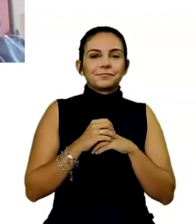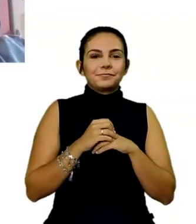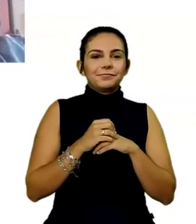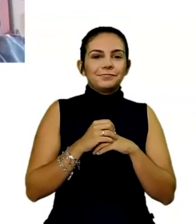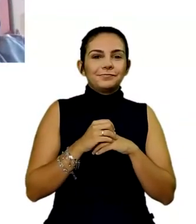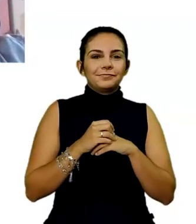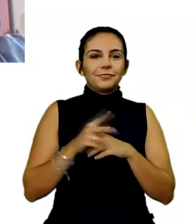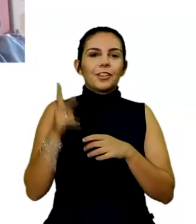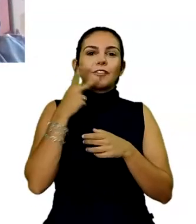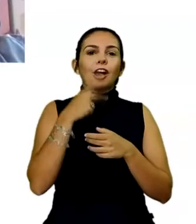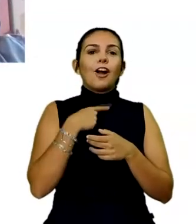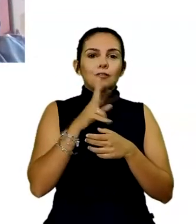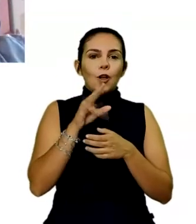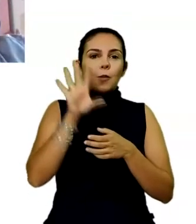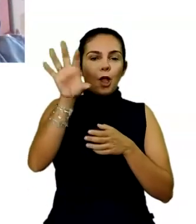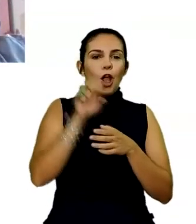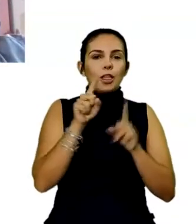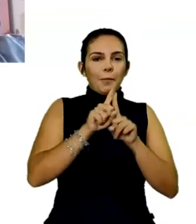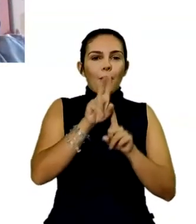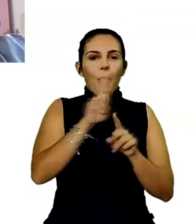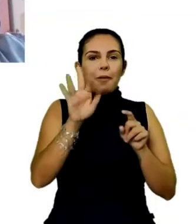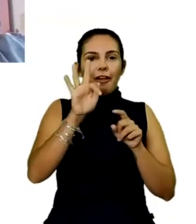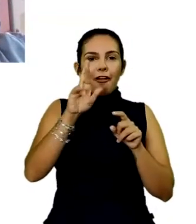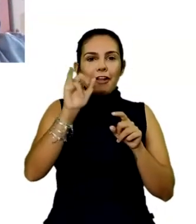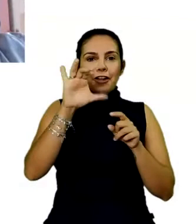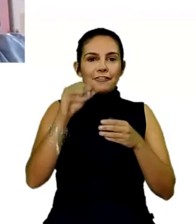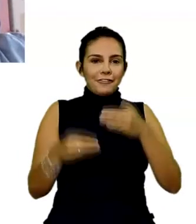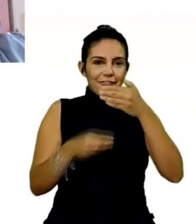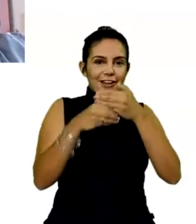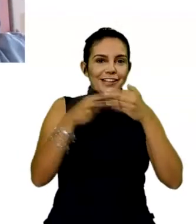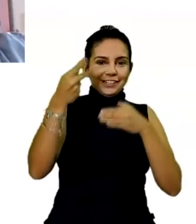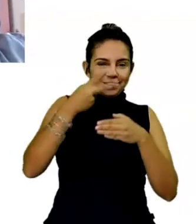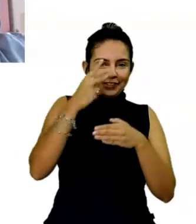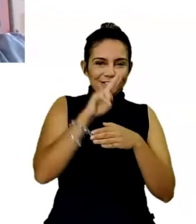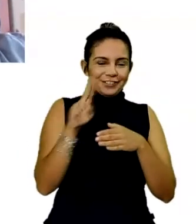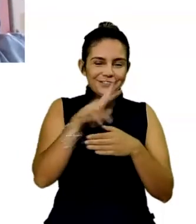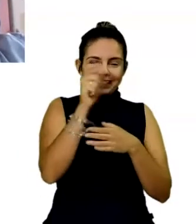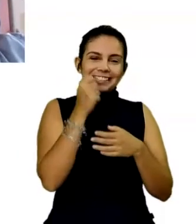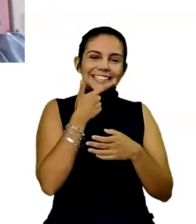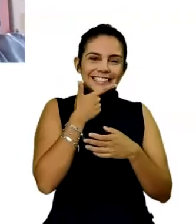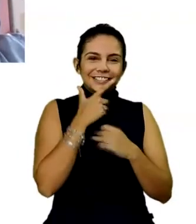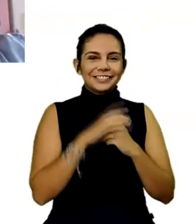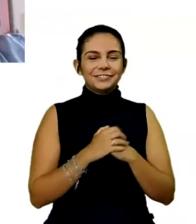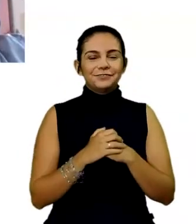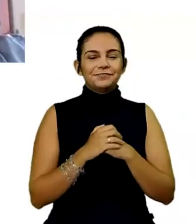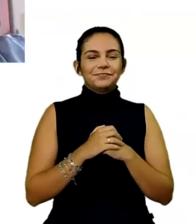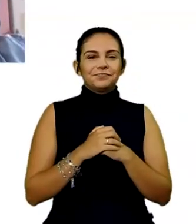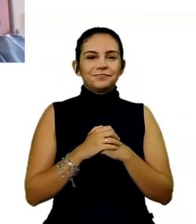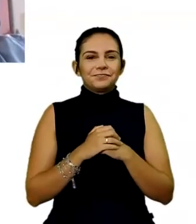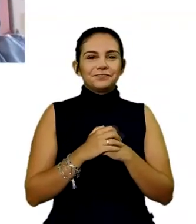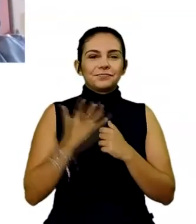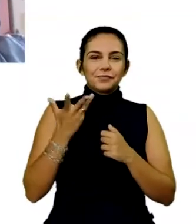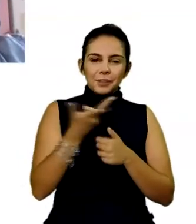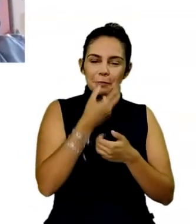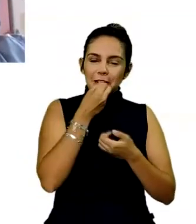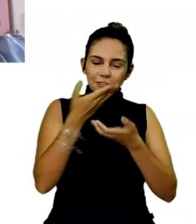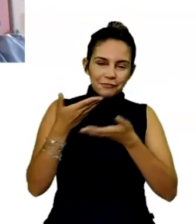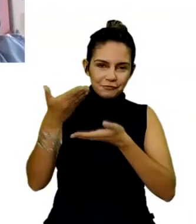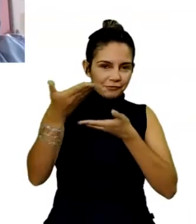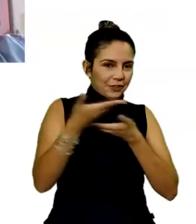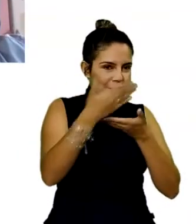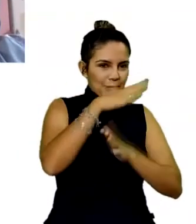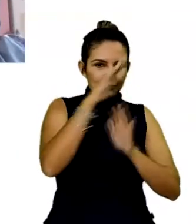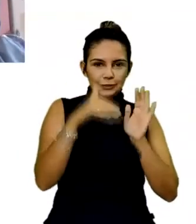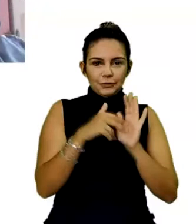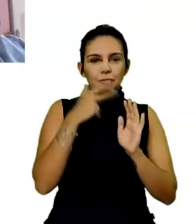Eu vou arrumar um jeito de conseguir um sobrenome desse para mim também. Tá bom. Maravilha, gente. Sejam bem-vindos.